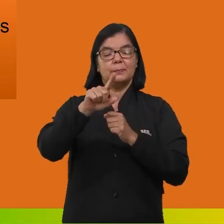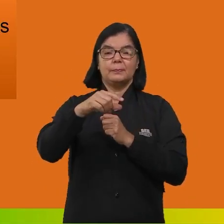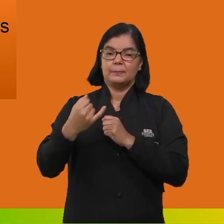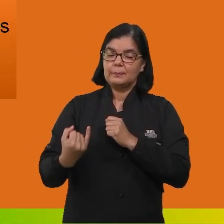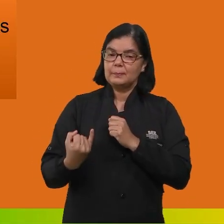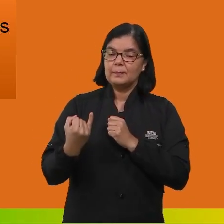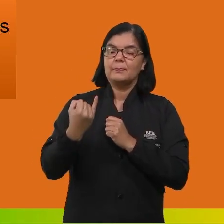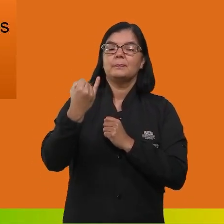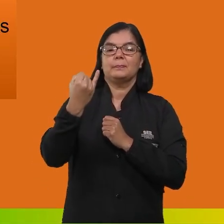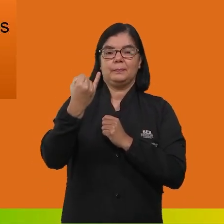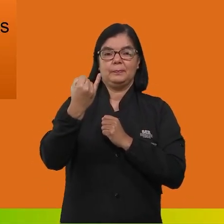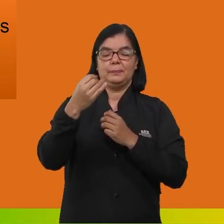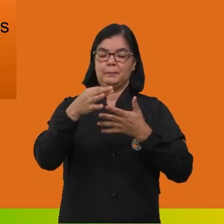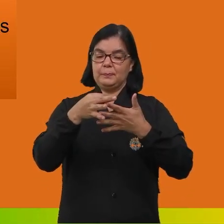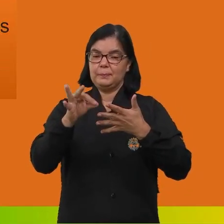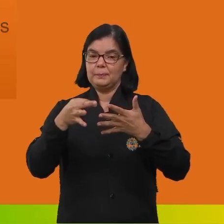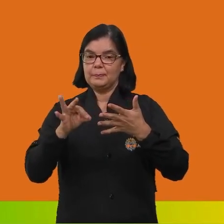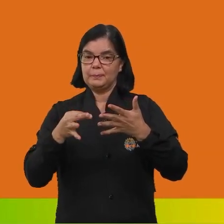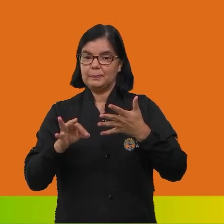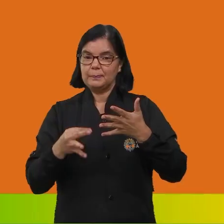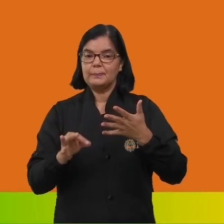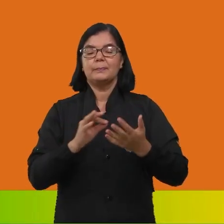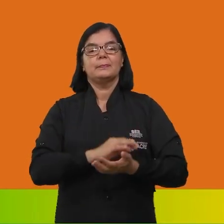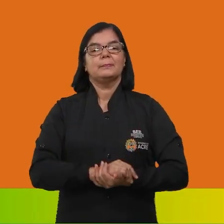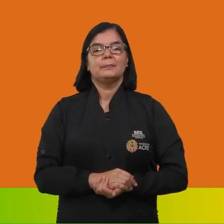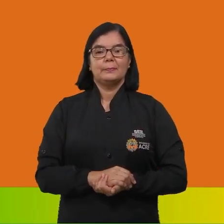importante esses elementos.